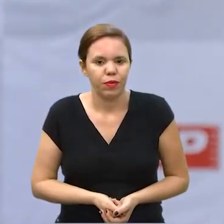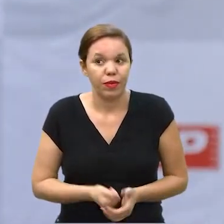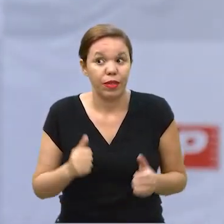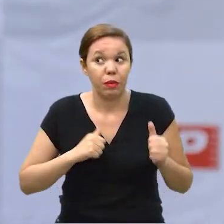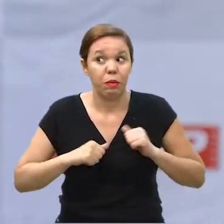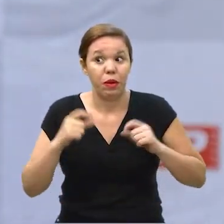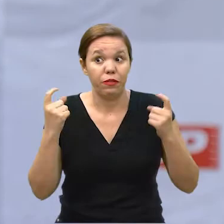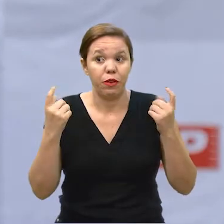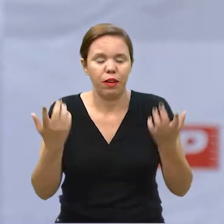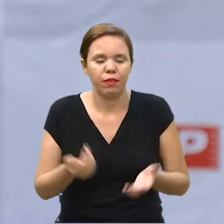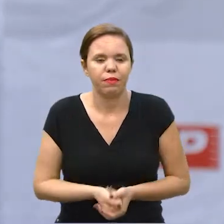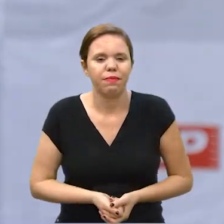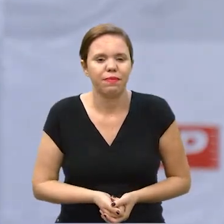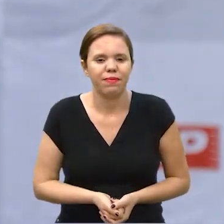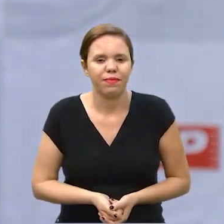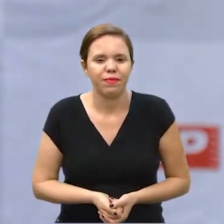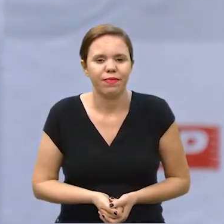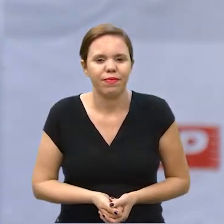Apavorada.